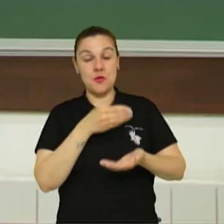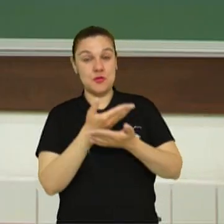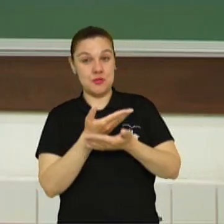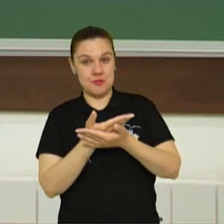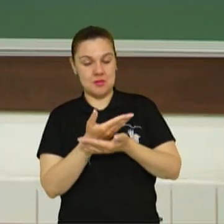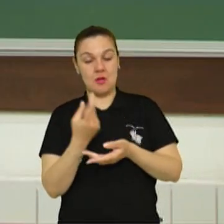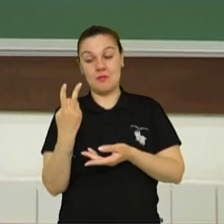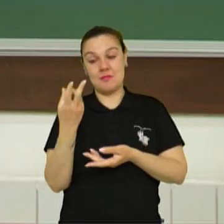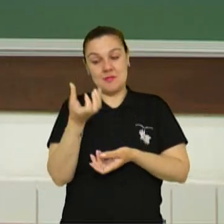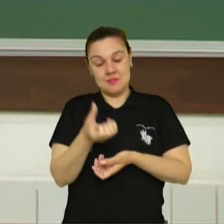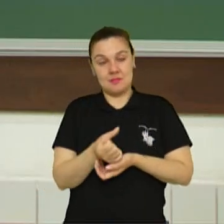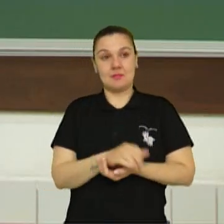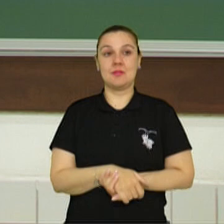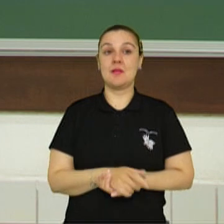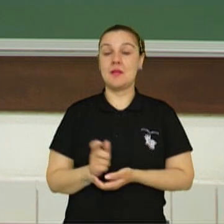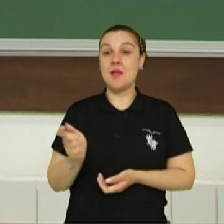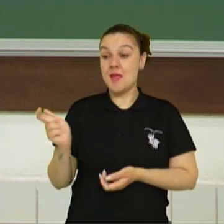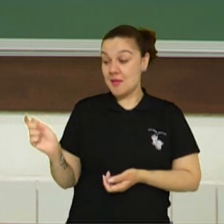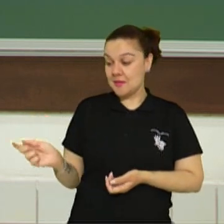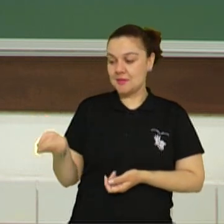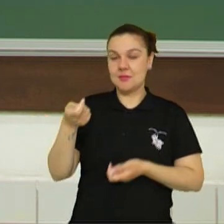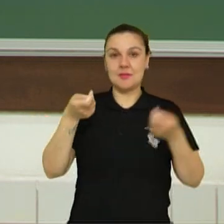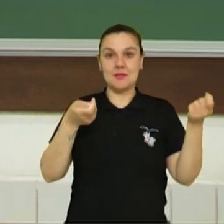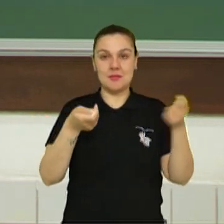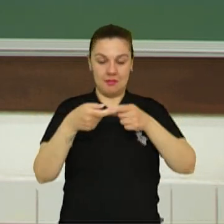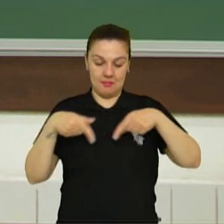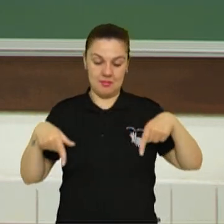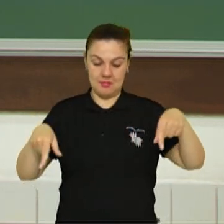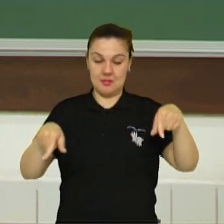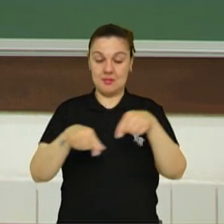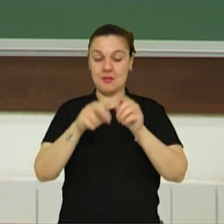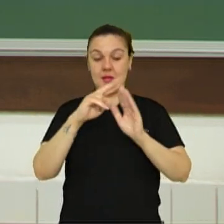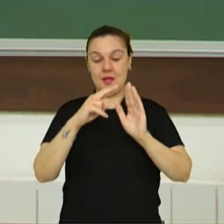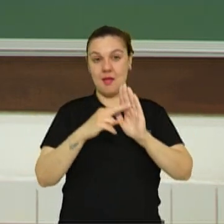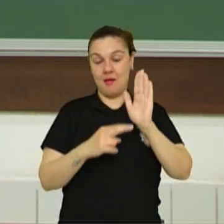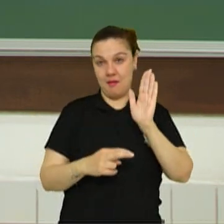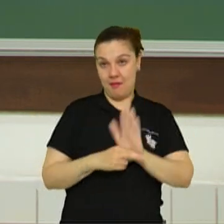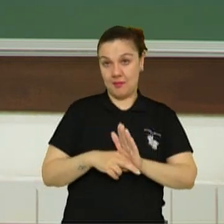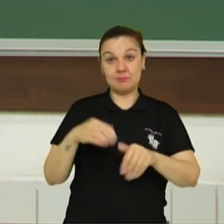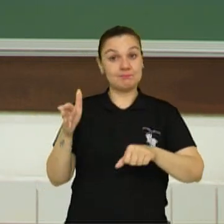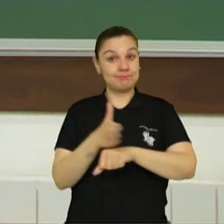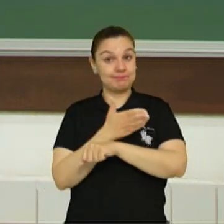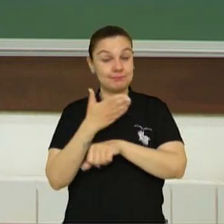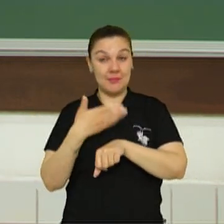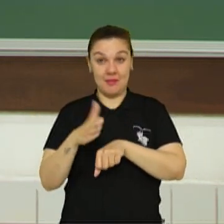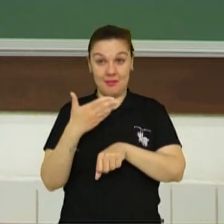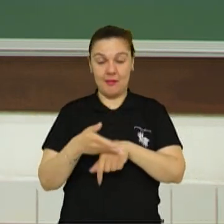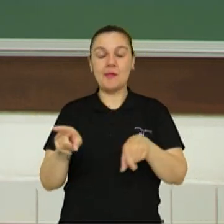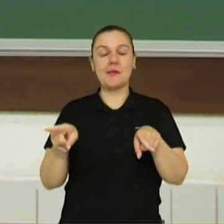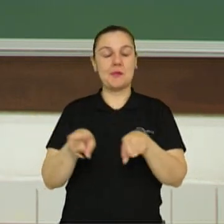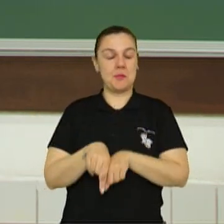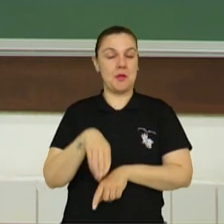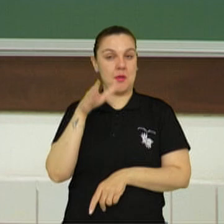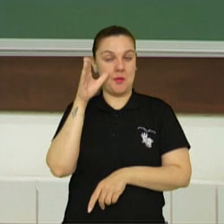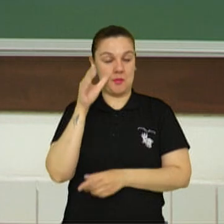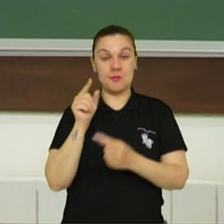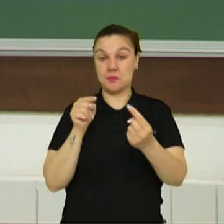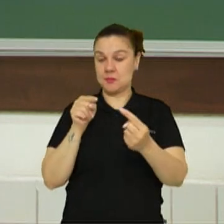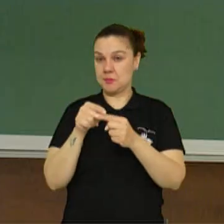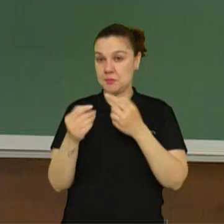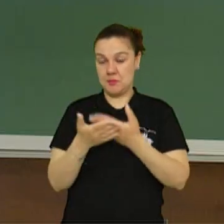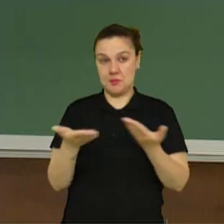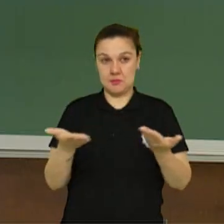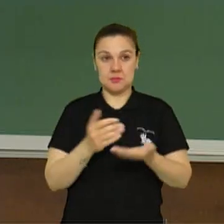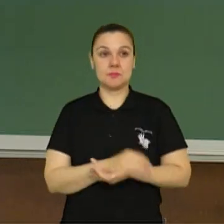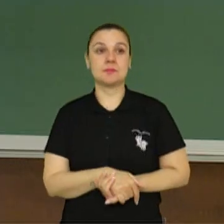número 26, tênis de campo, principais regras, técnicas e curiosidades. Objetivos dessa nossa